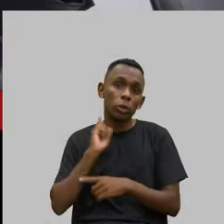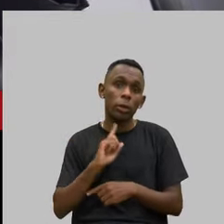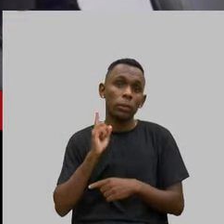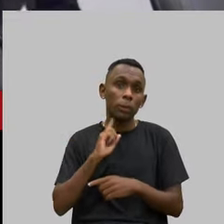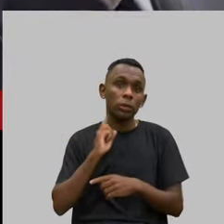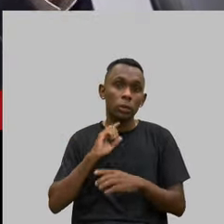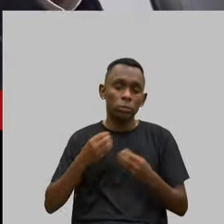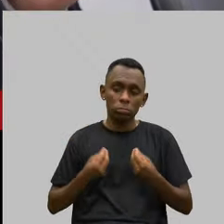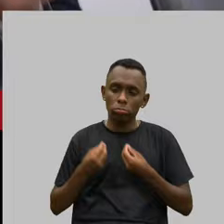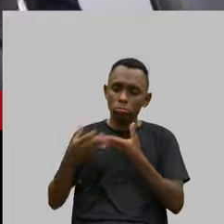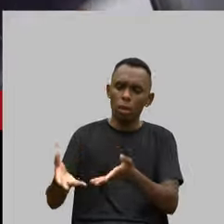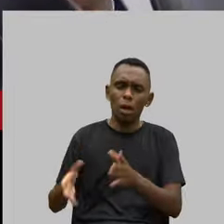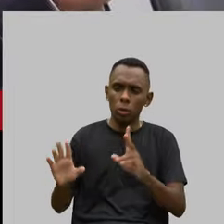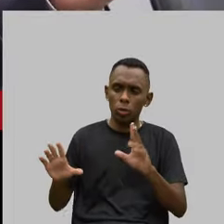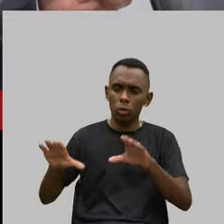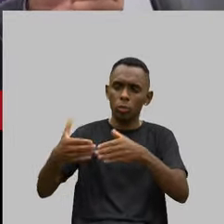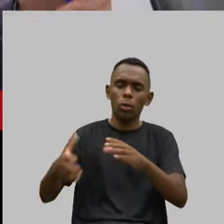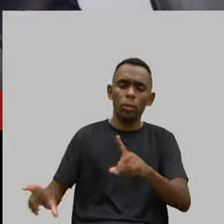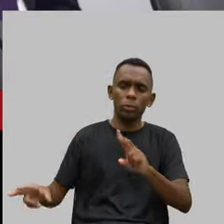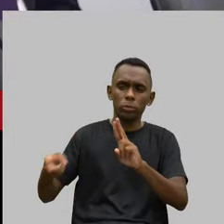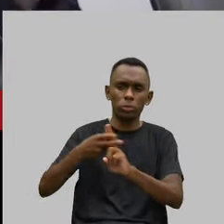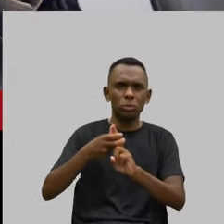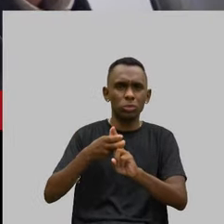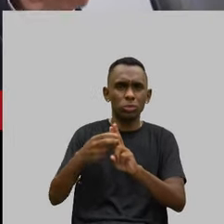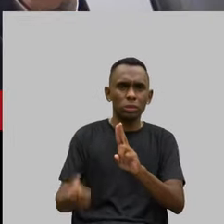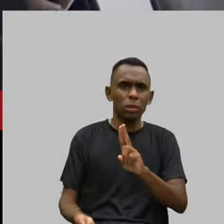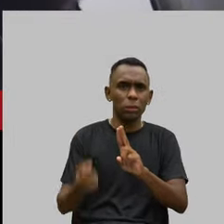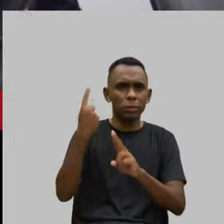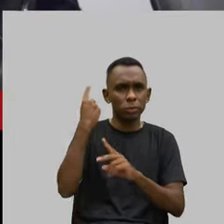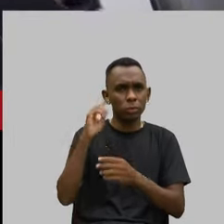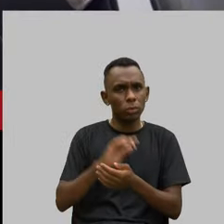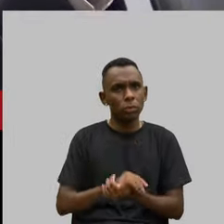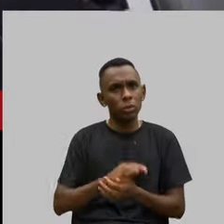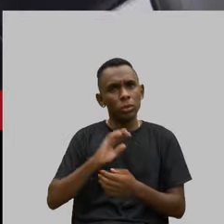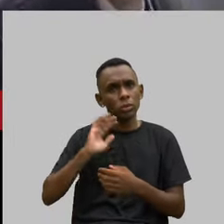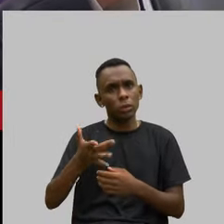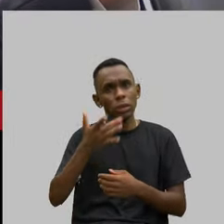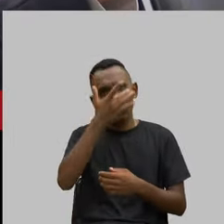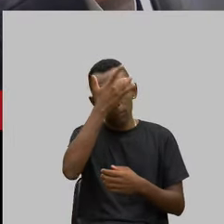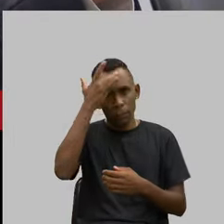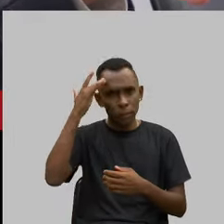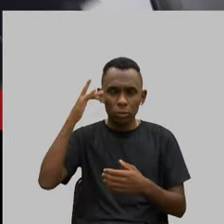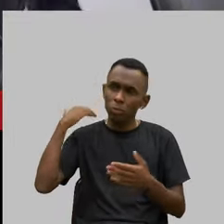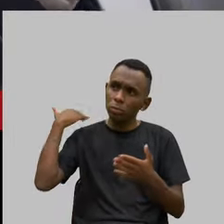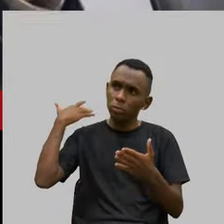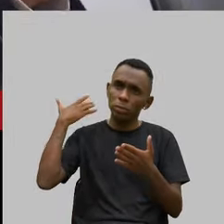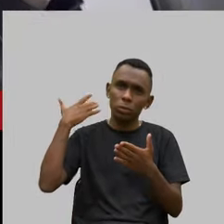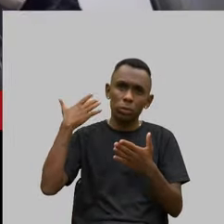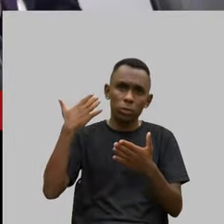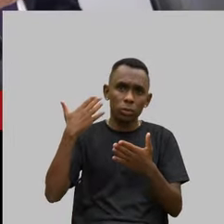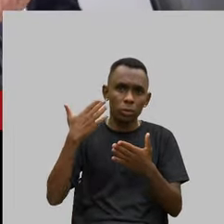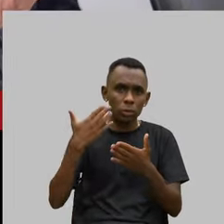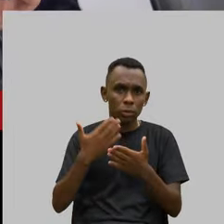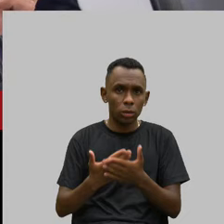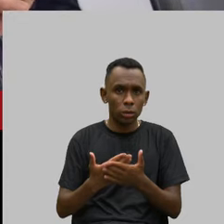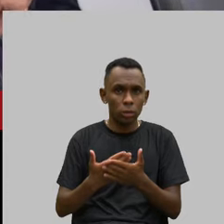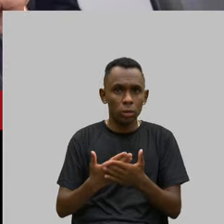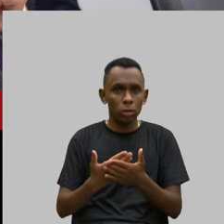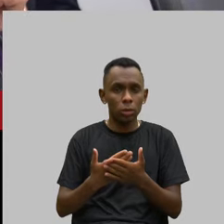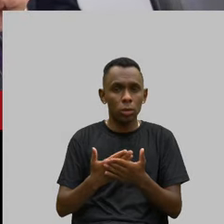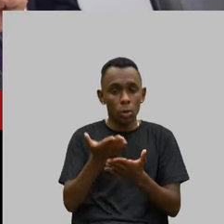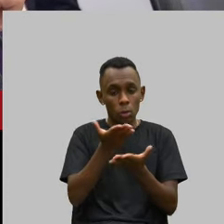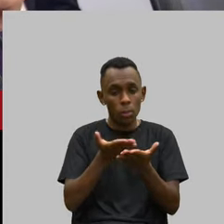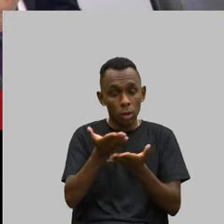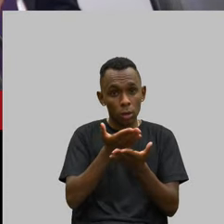SUS Nacional terrível aí que desde que esse pessoal entrou H 18 anos atrás uma consulta São R 10